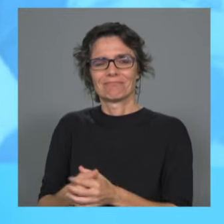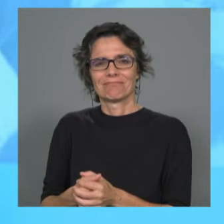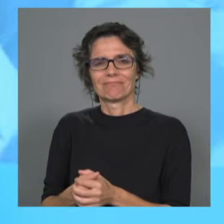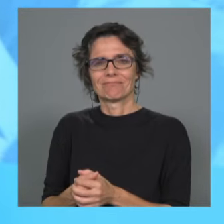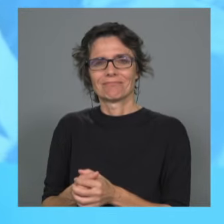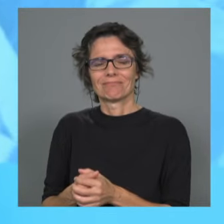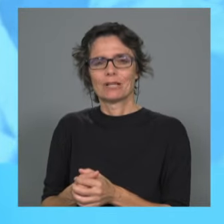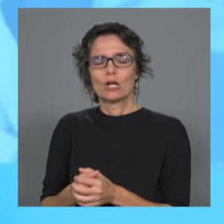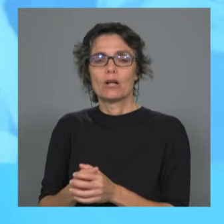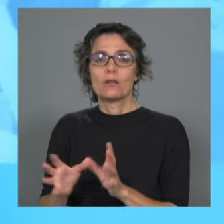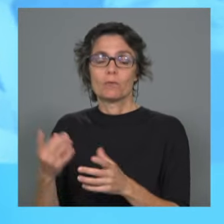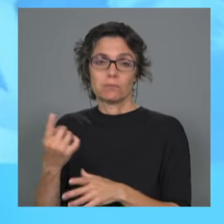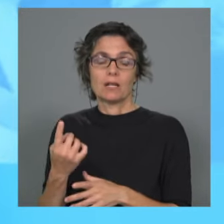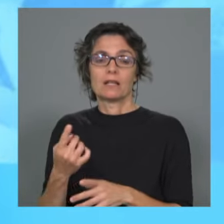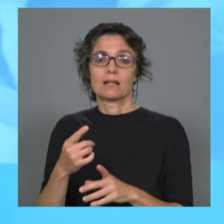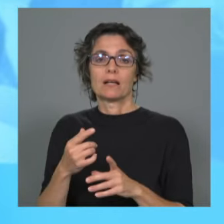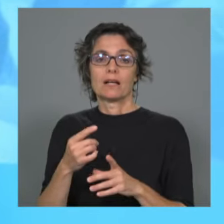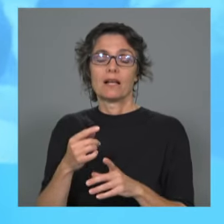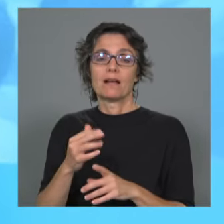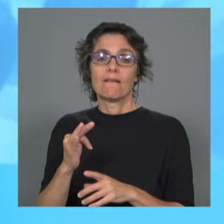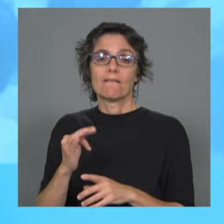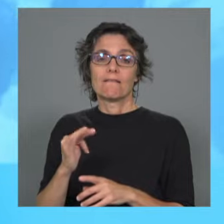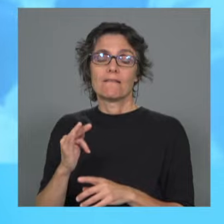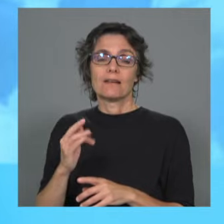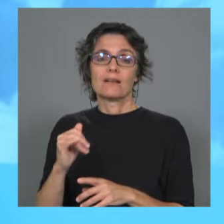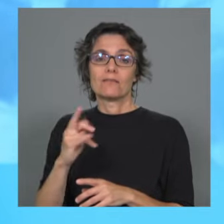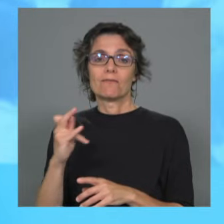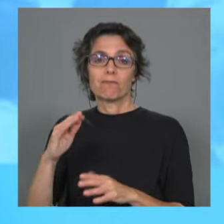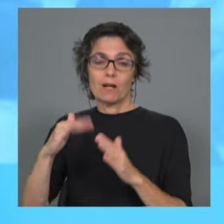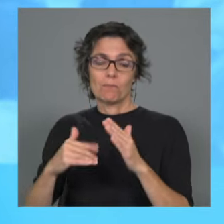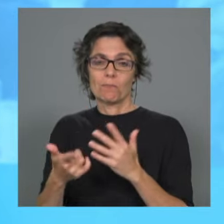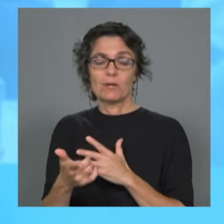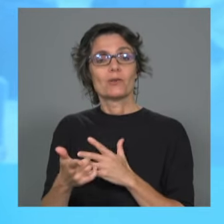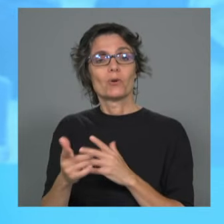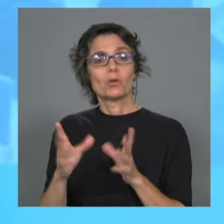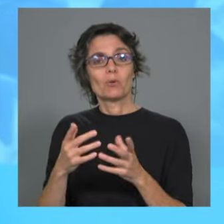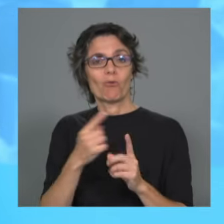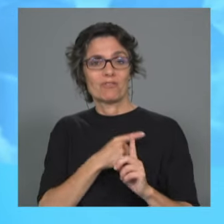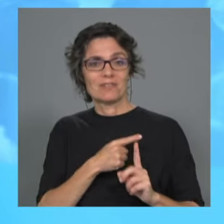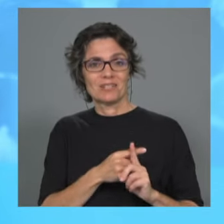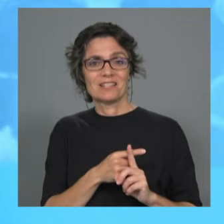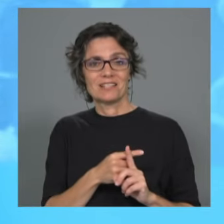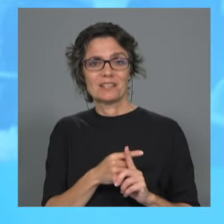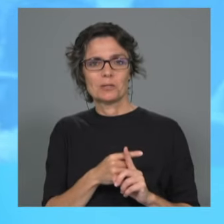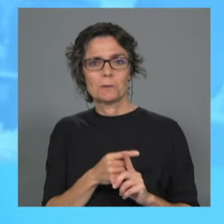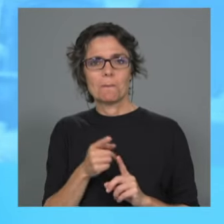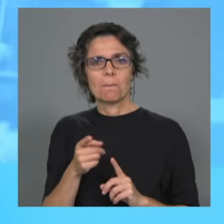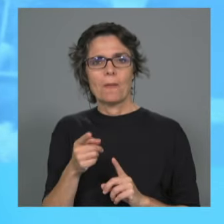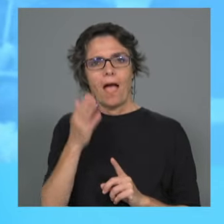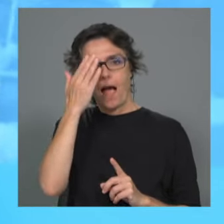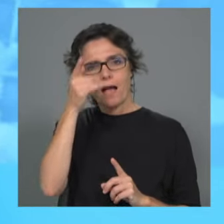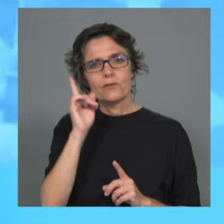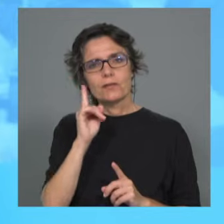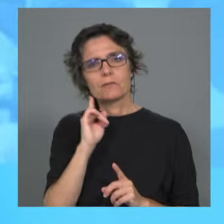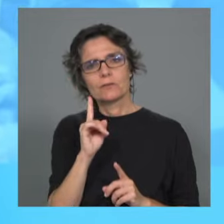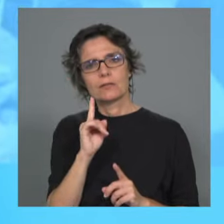na Ordem Franciscana, nos frades menores, também nesta vossa proximidade, a caminharem no mesmo sentido, é importante partilhar às vezes